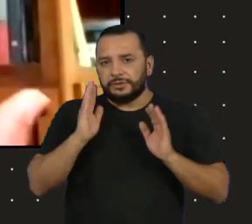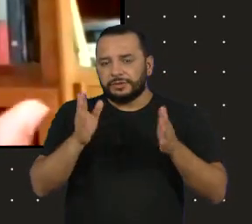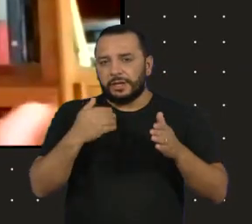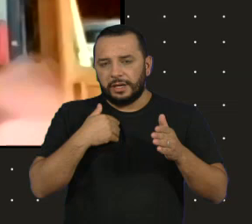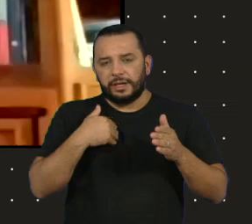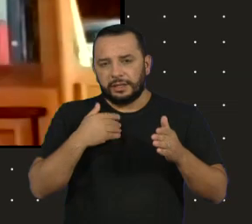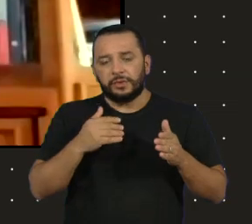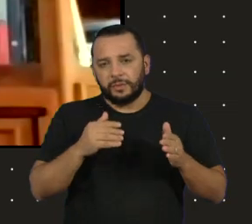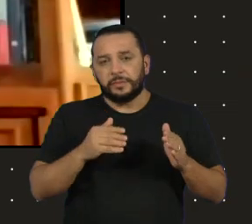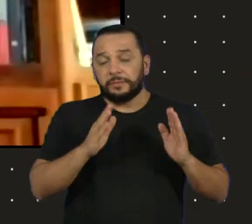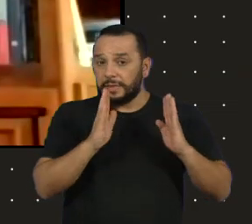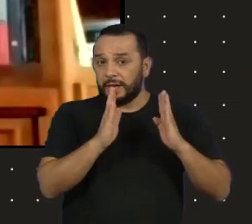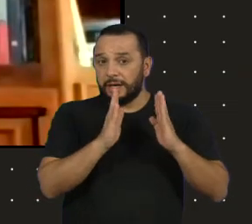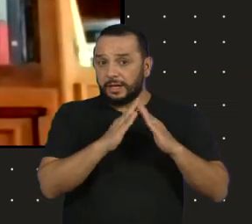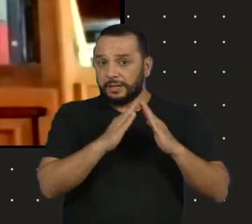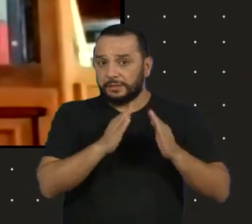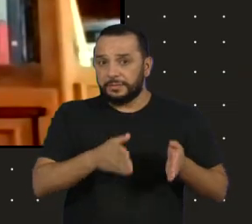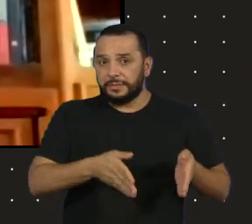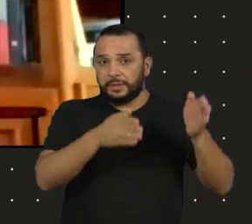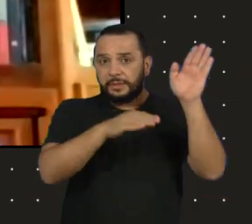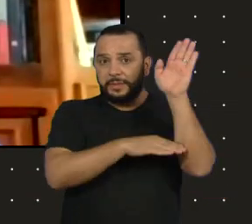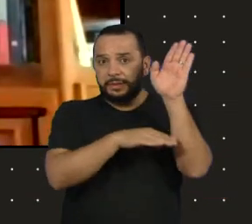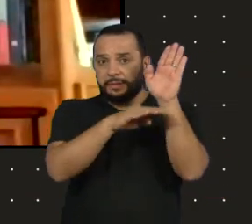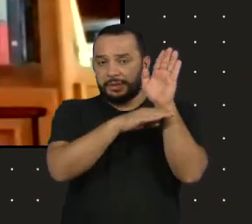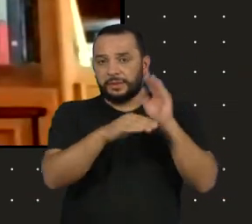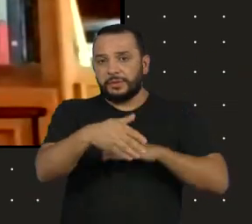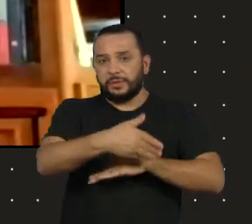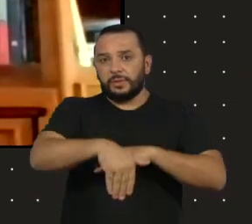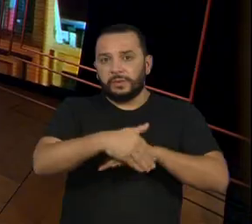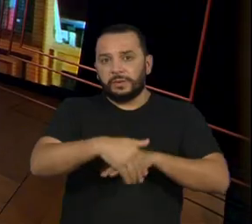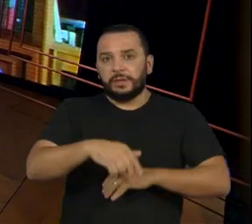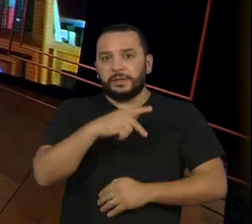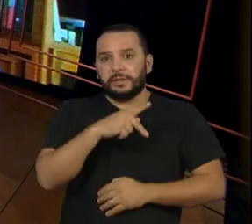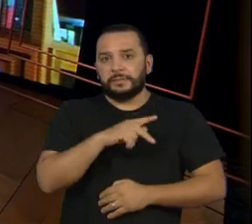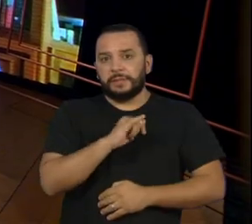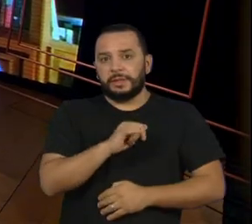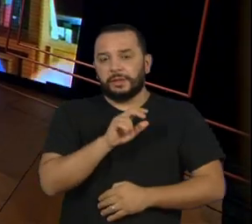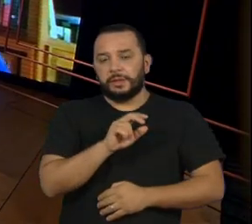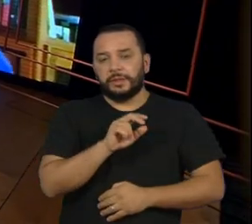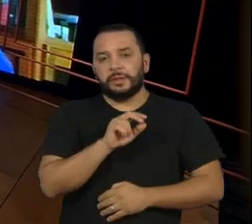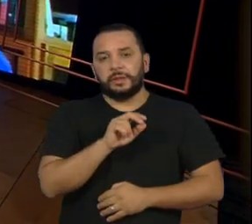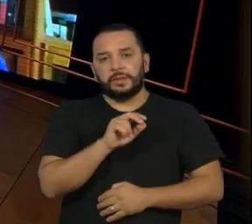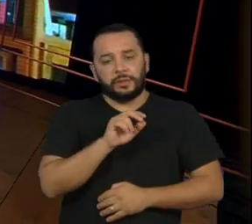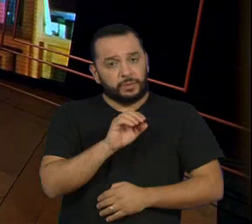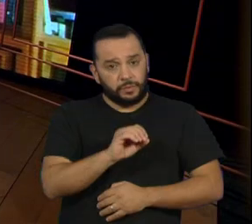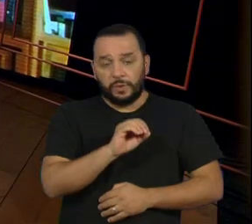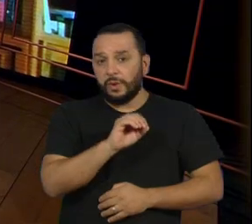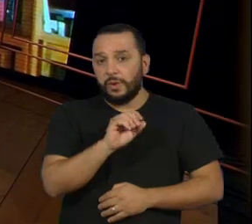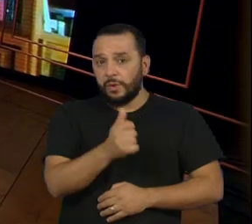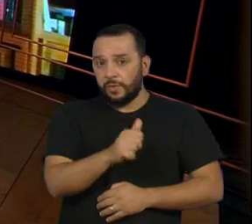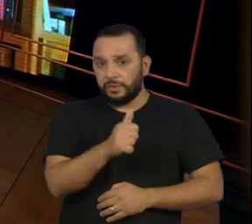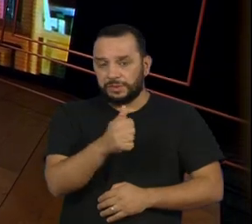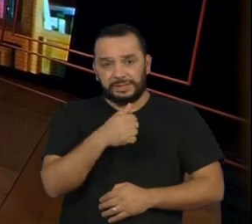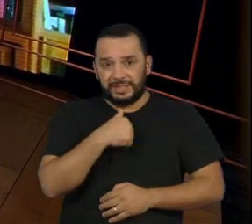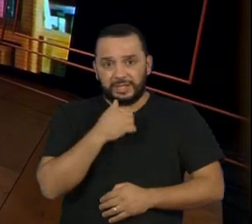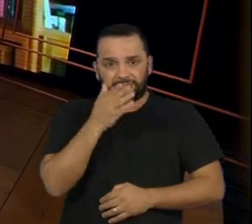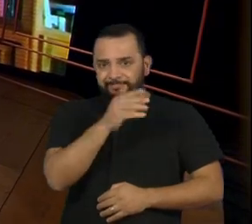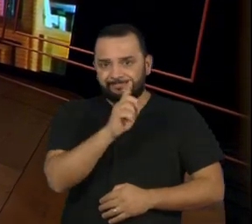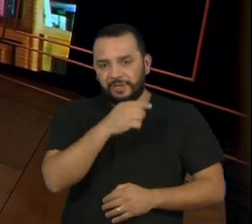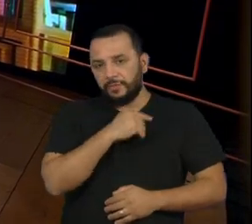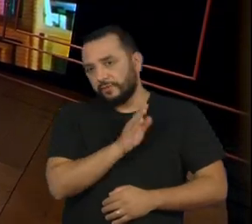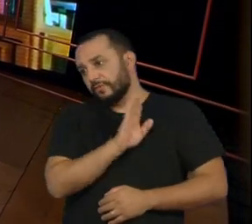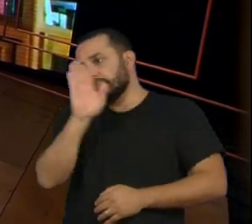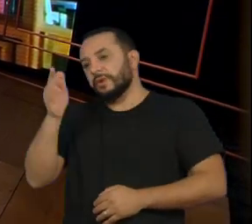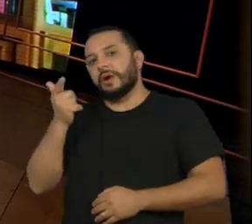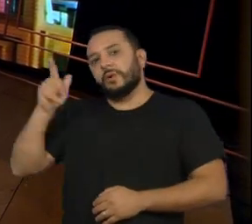para o meu apartamentinho na Rua Pio XI, eu fui para a casa que eu havia comprado para minha mãe